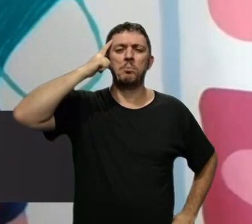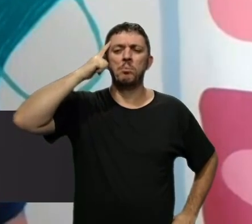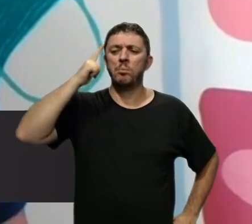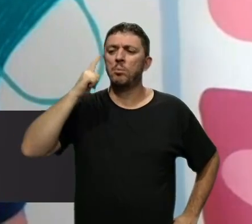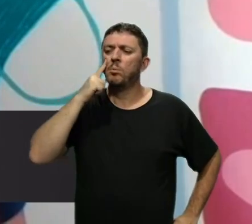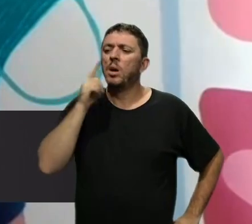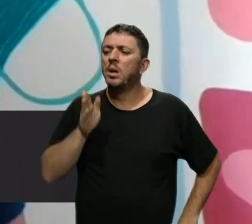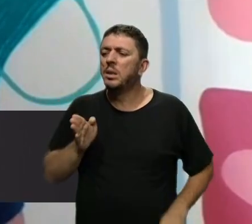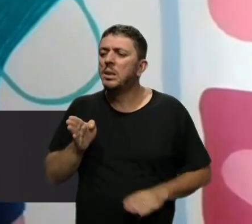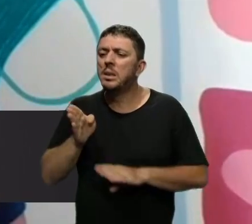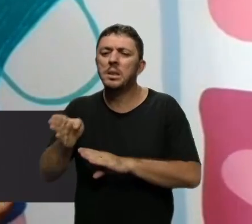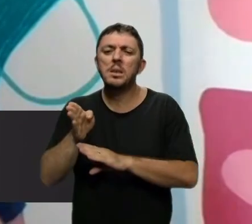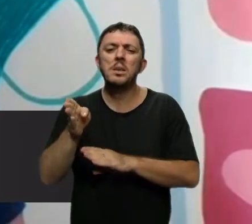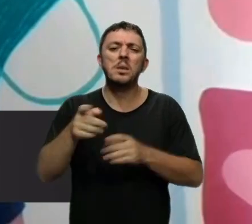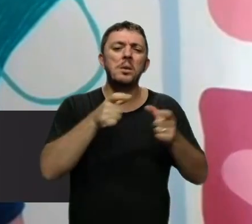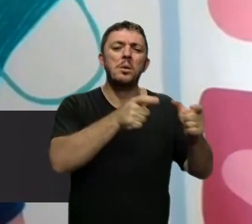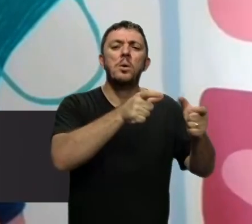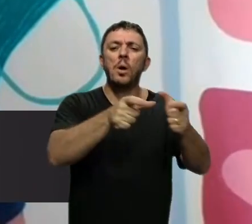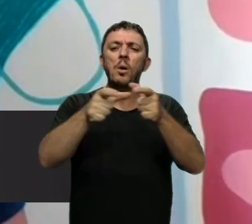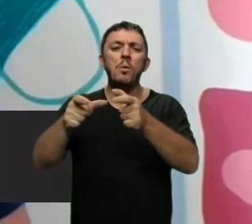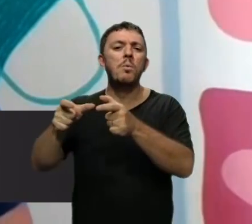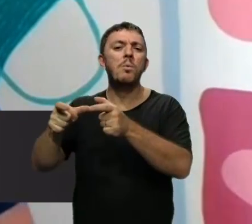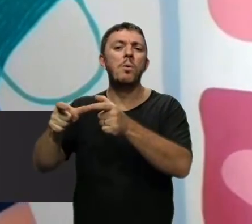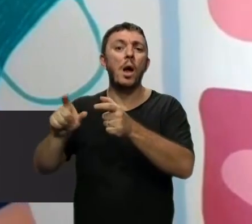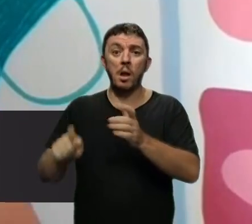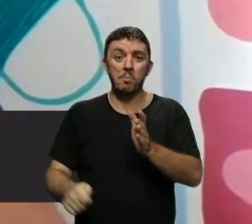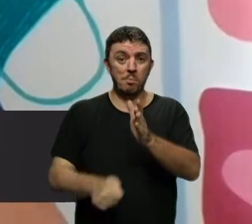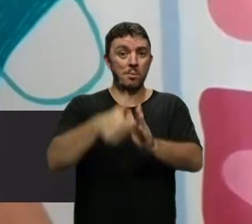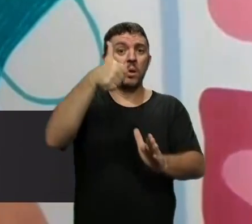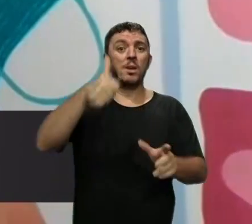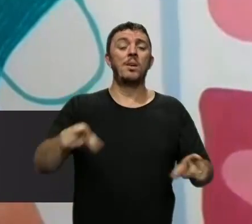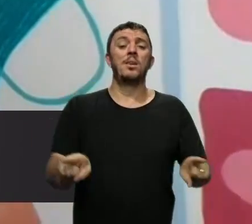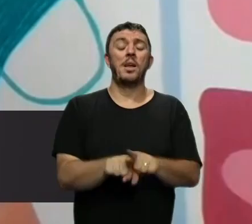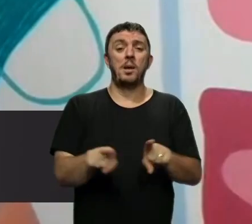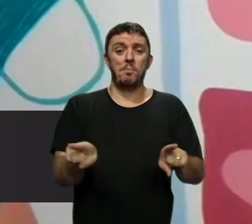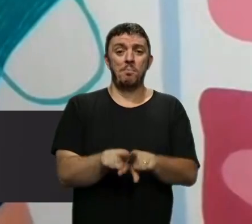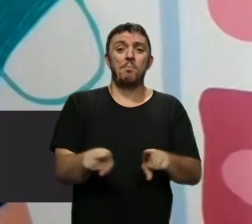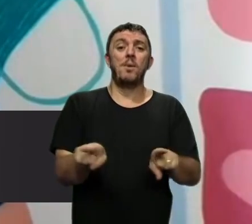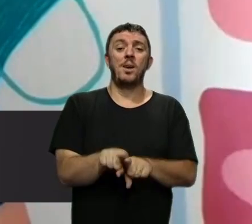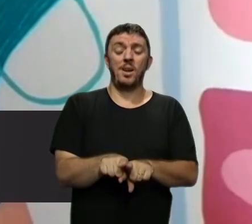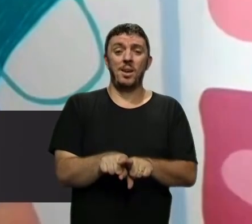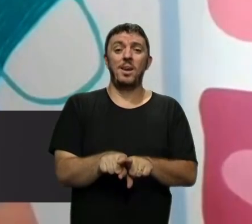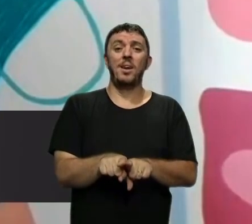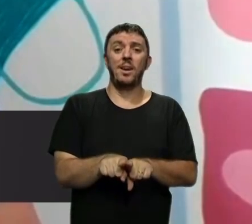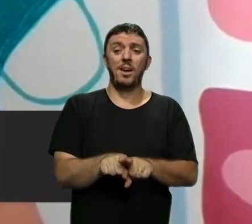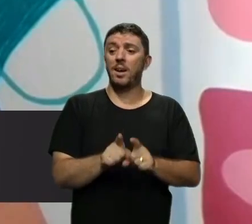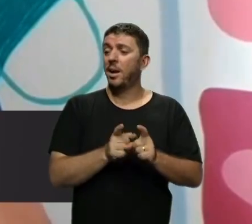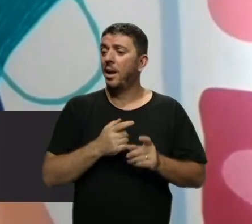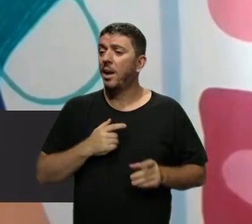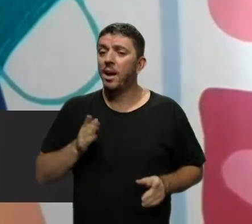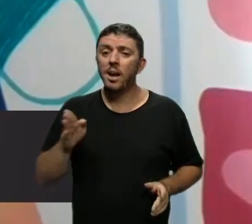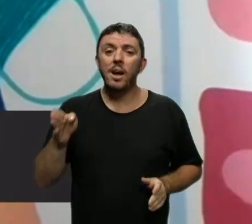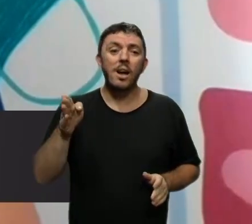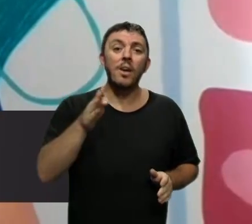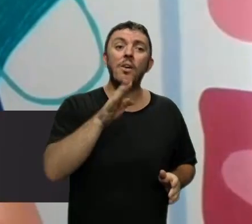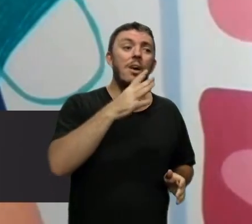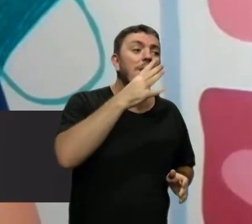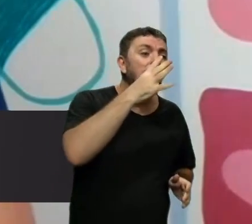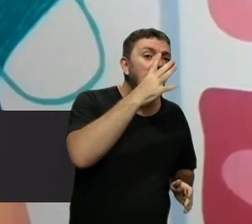vendo muito desses lugares pela primeira vez. Eles estão botando um reparo, né, em